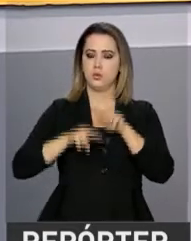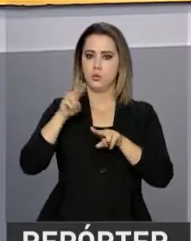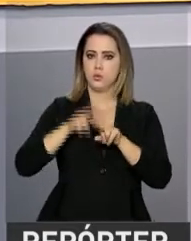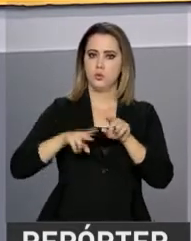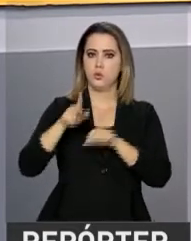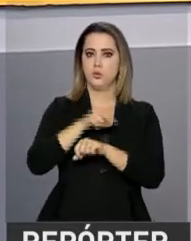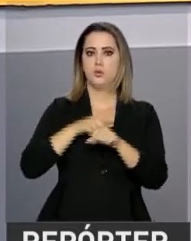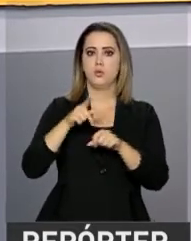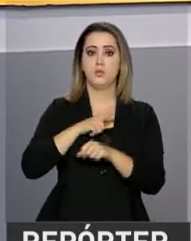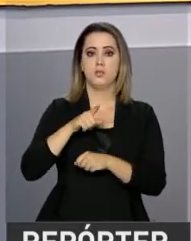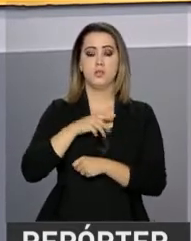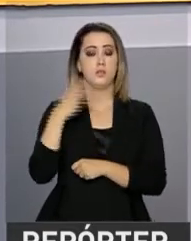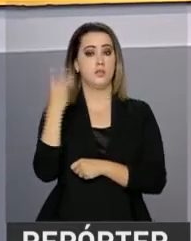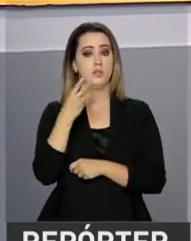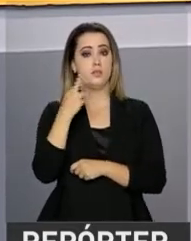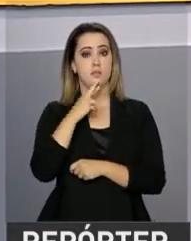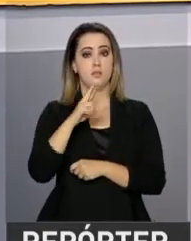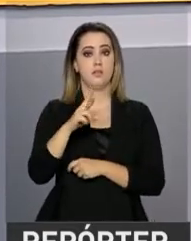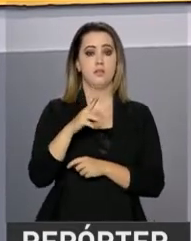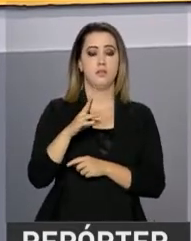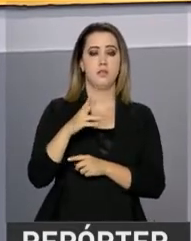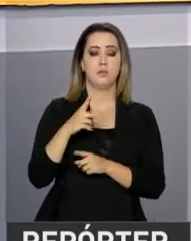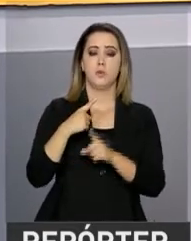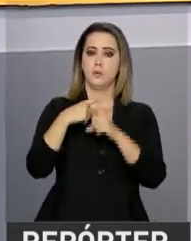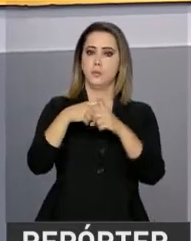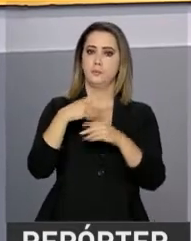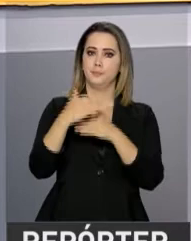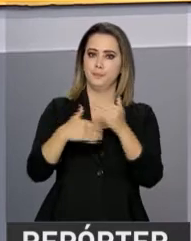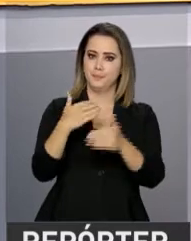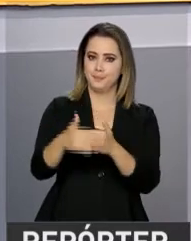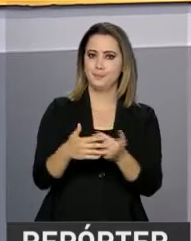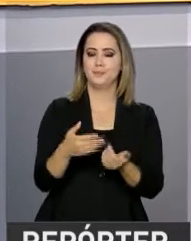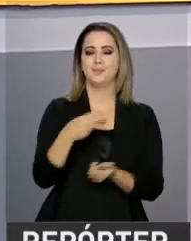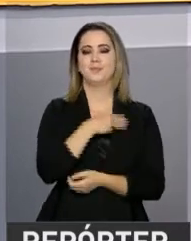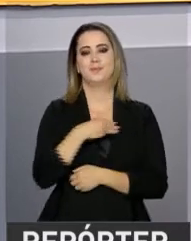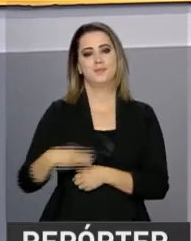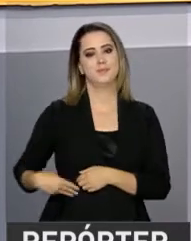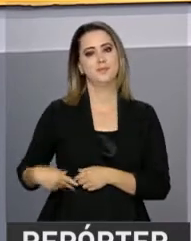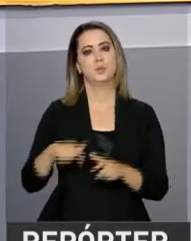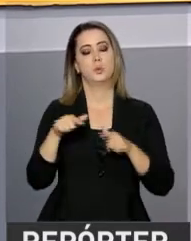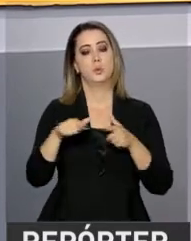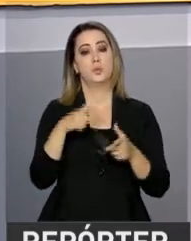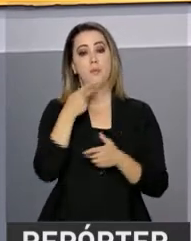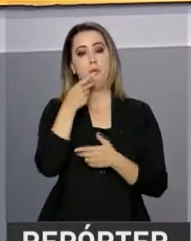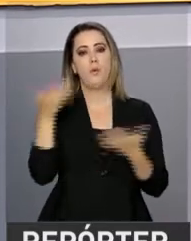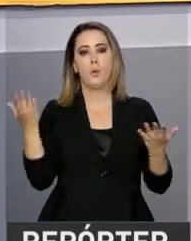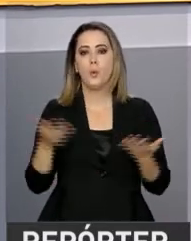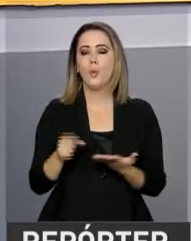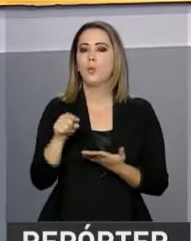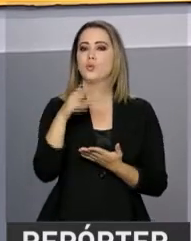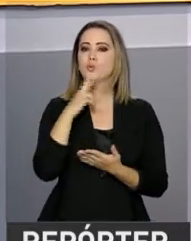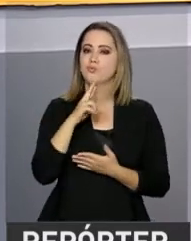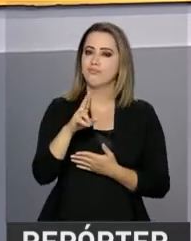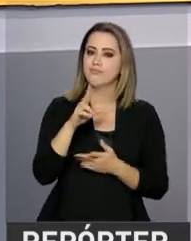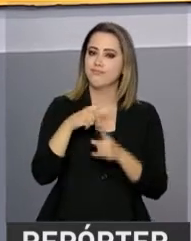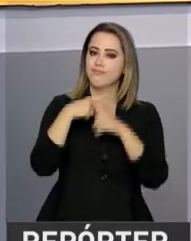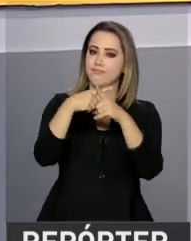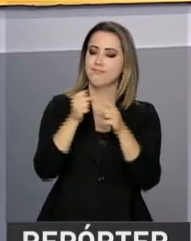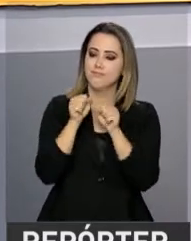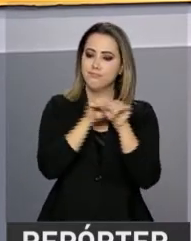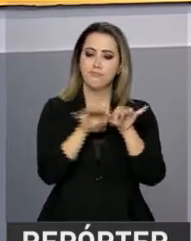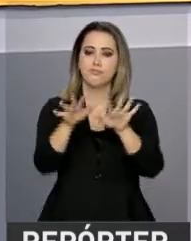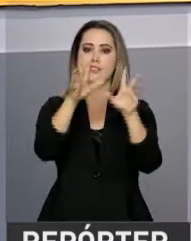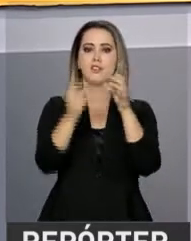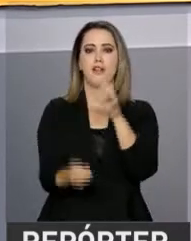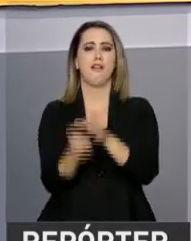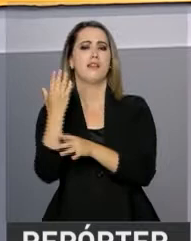resultado positivo consecutivo o ministro do trabalho ronaldo nogueira disse hoje que o resultado positivo de expansão do